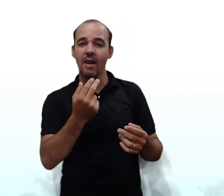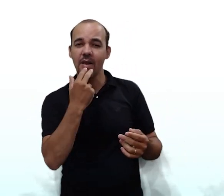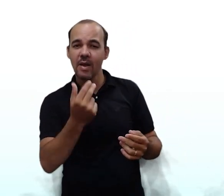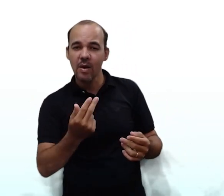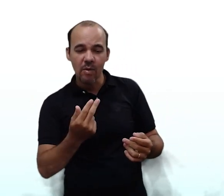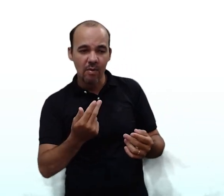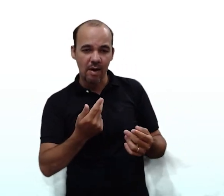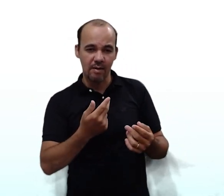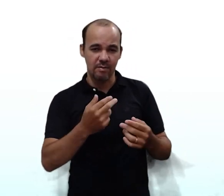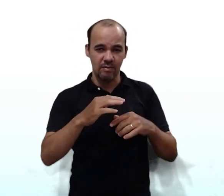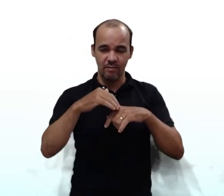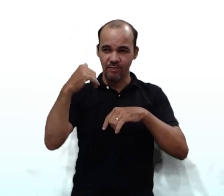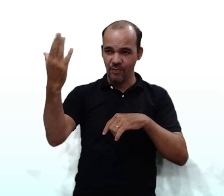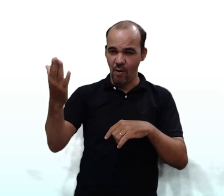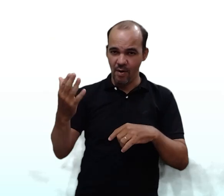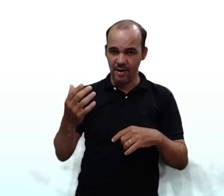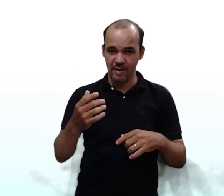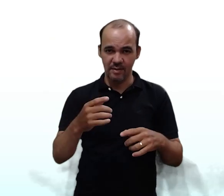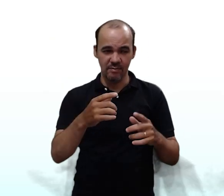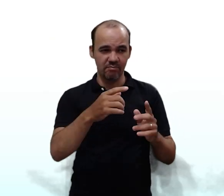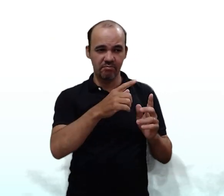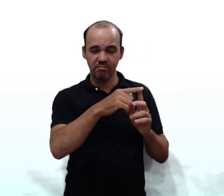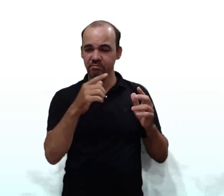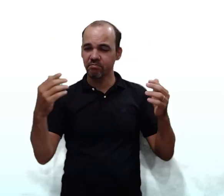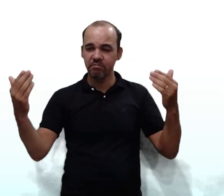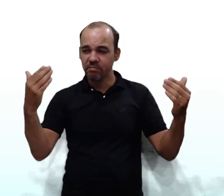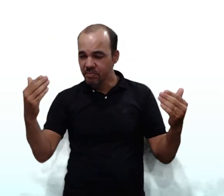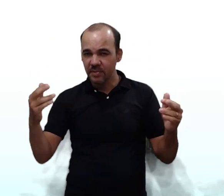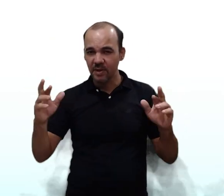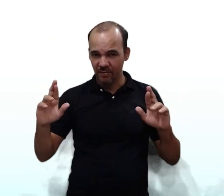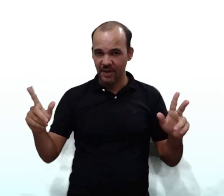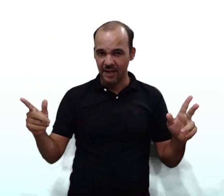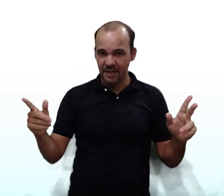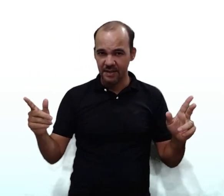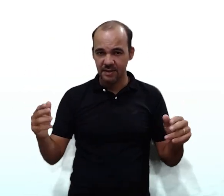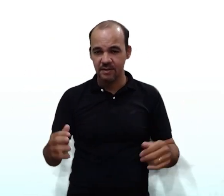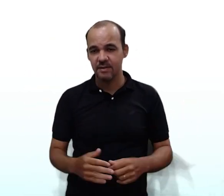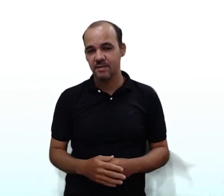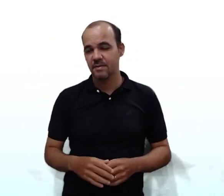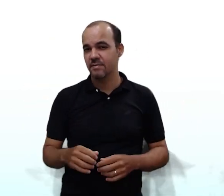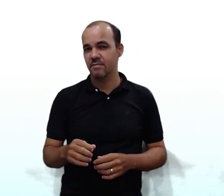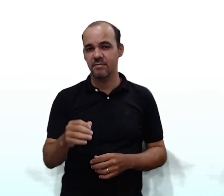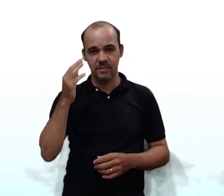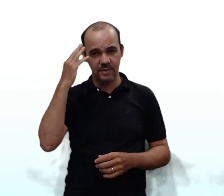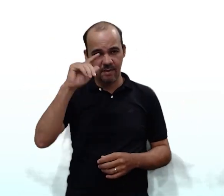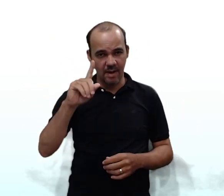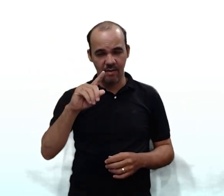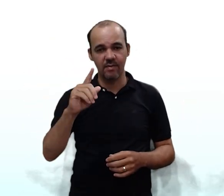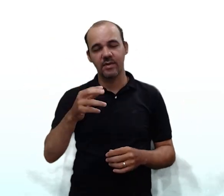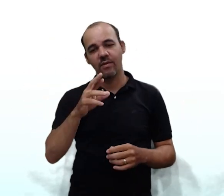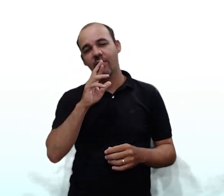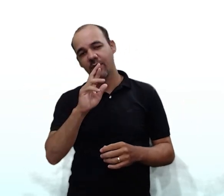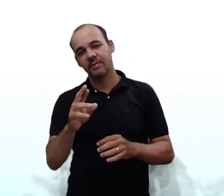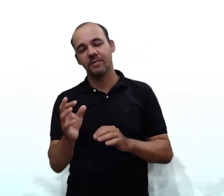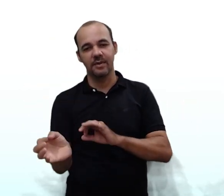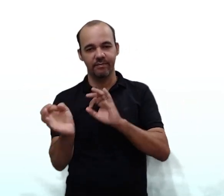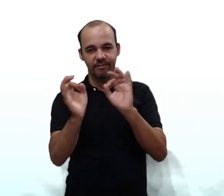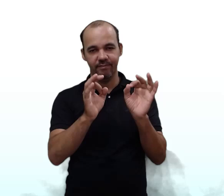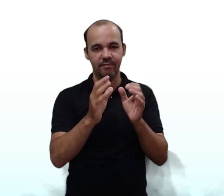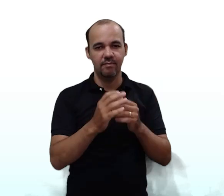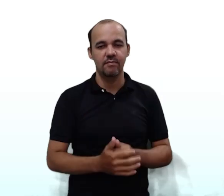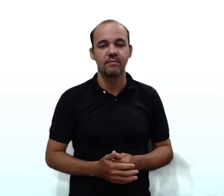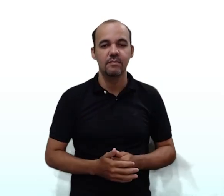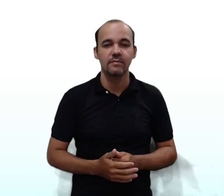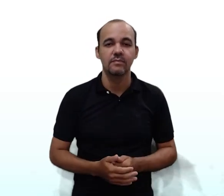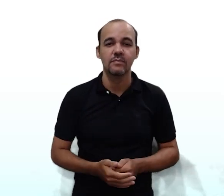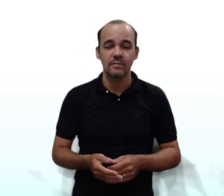alguma diferença entre esses dois tipos de avaliação? Se não, fica aqui com a gente que eu vou te responder agora, tá?